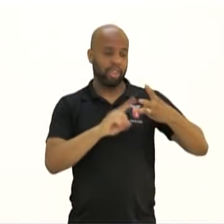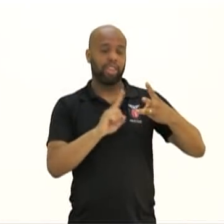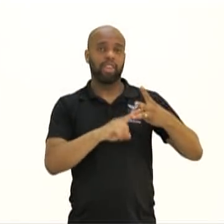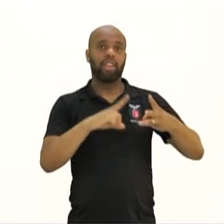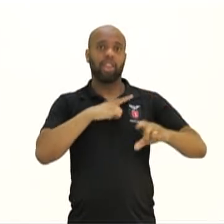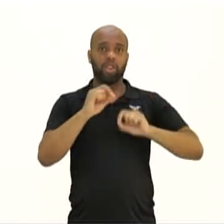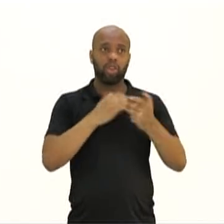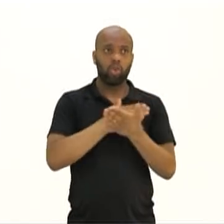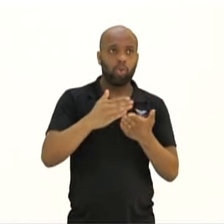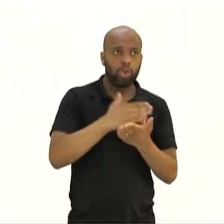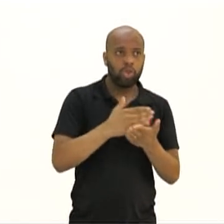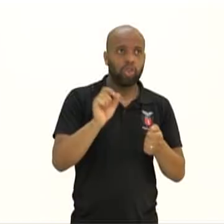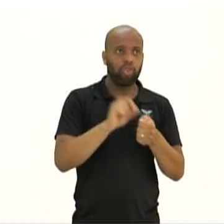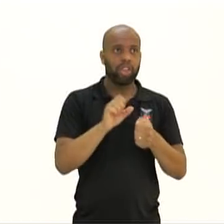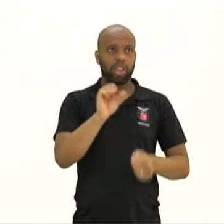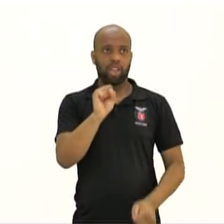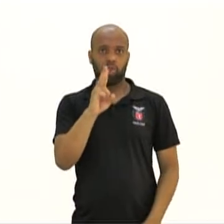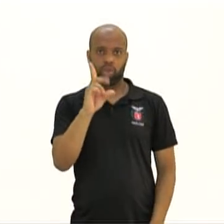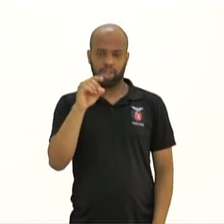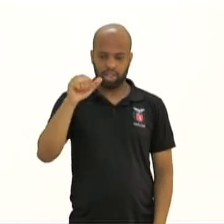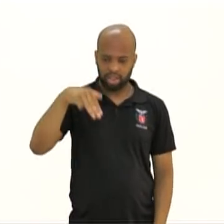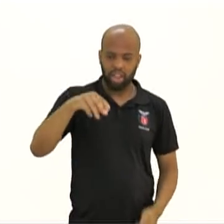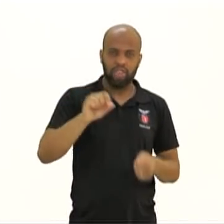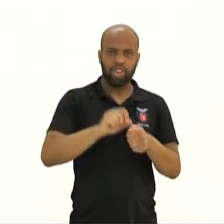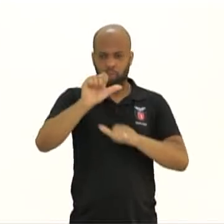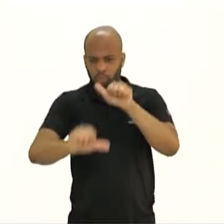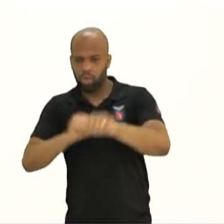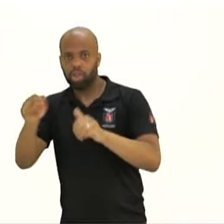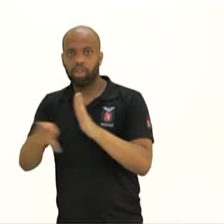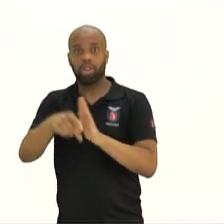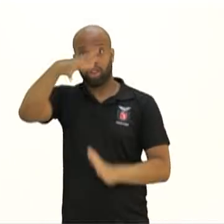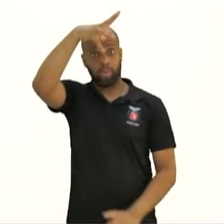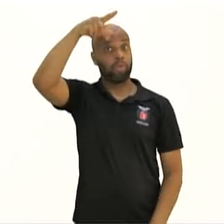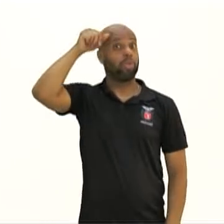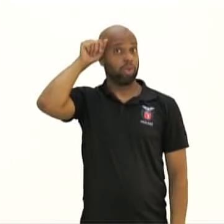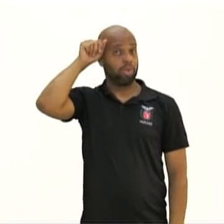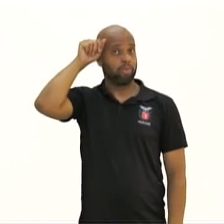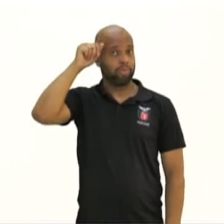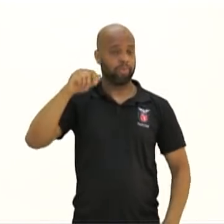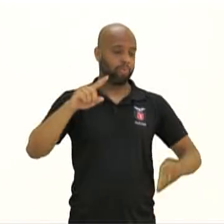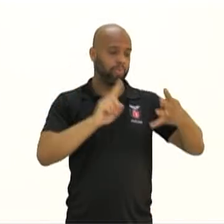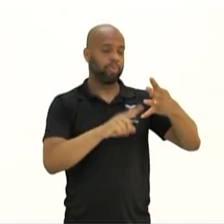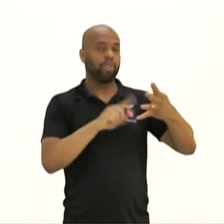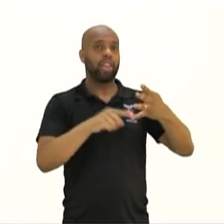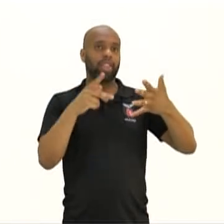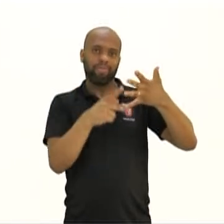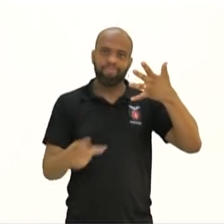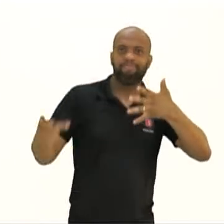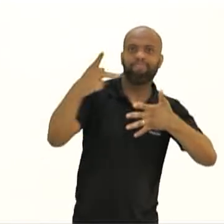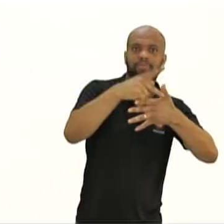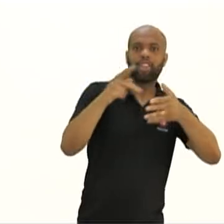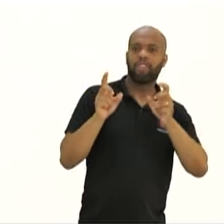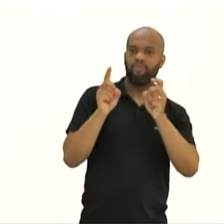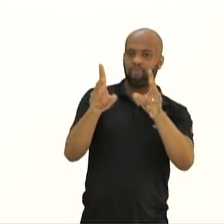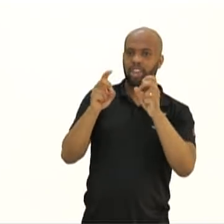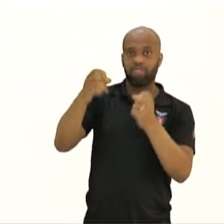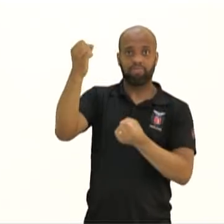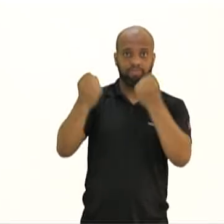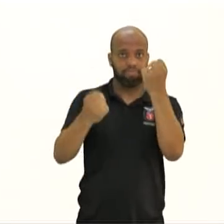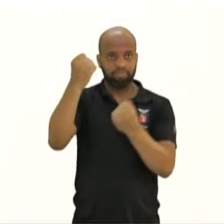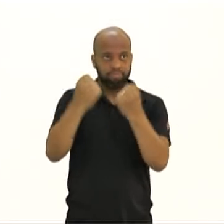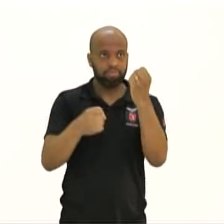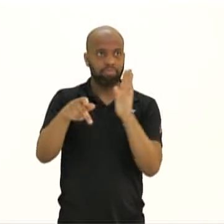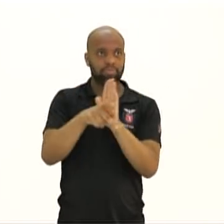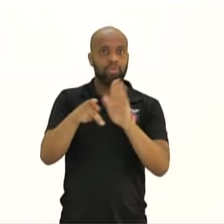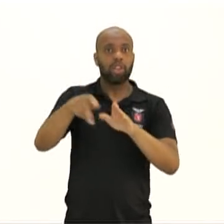Implementou a Sudã, que realizou a modernização e transformação da região amazônica? Ou D. Priorizou a importação de veículos automotores